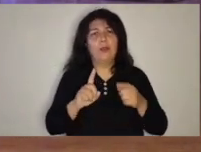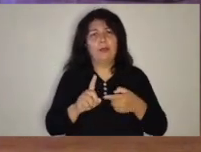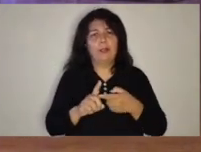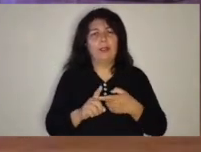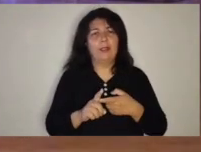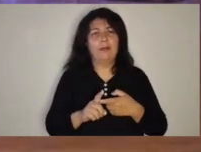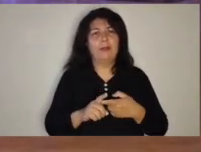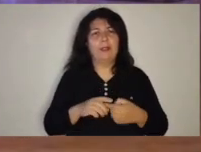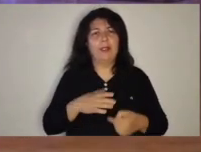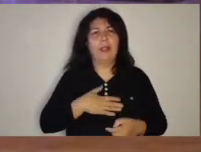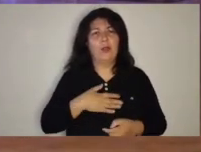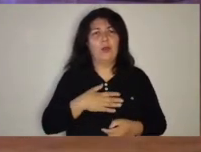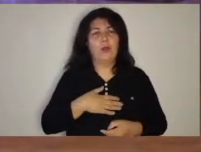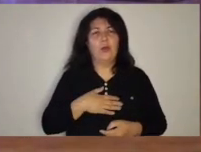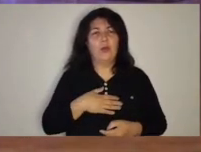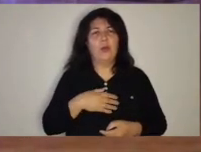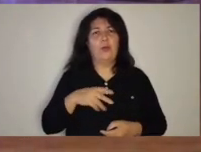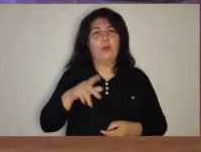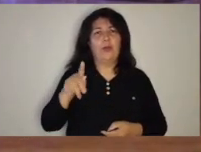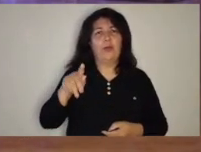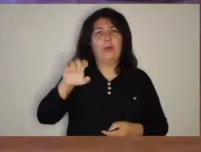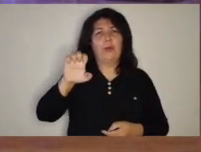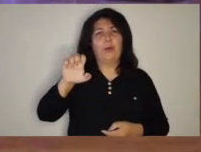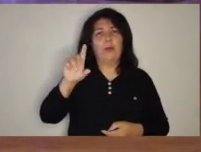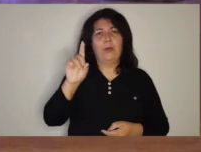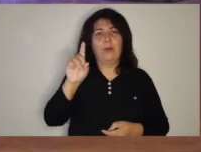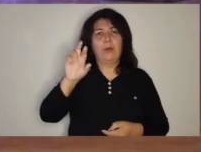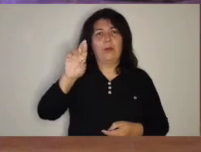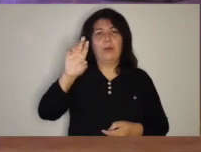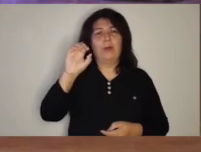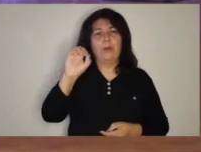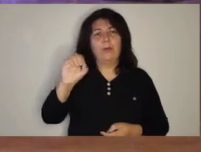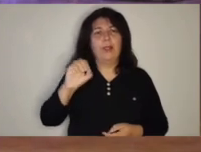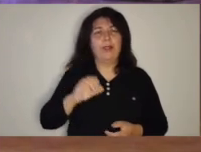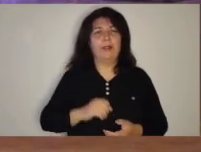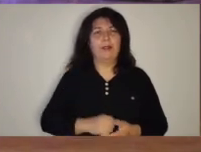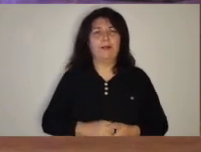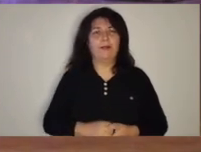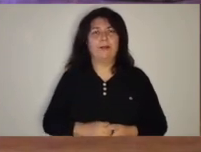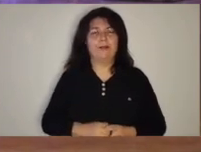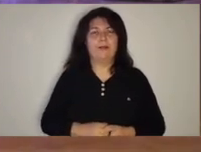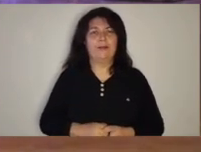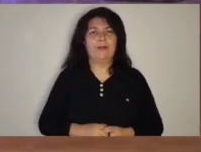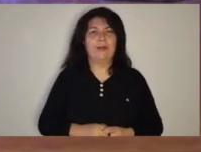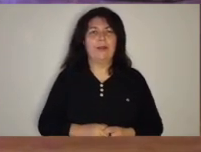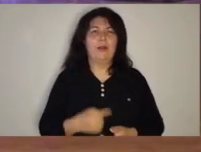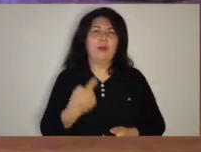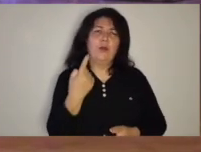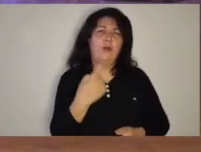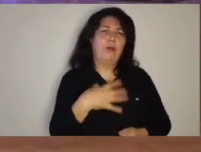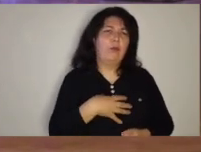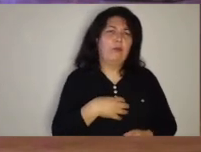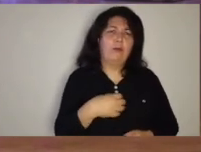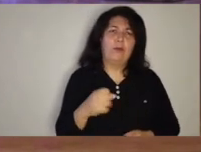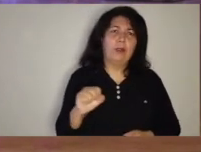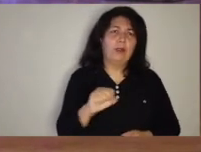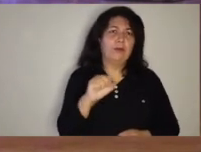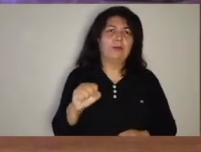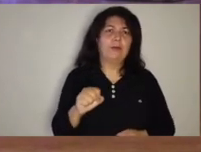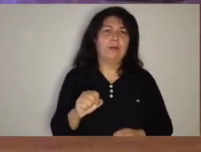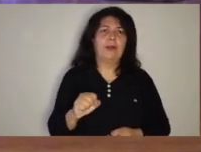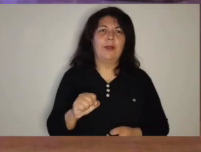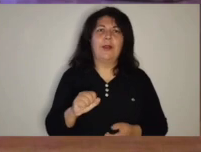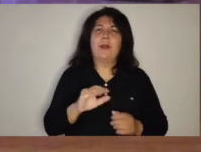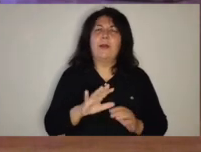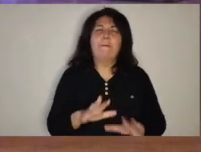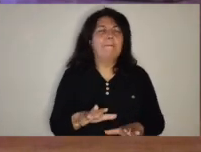Pedro vai completar esse ano 17 anos. Eu não sei por quanto tempo eu vou ter o Pedro do meu lado. Mas enquanto ele estiver